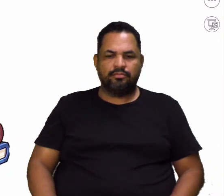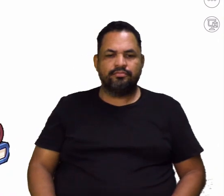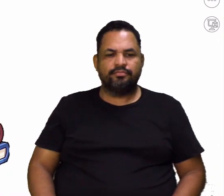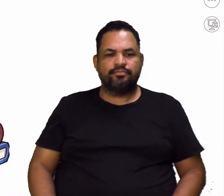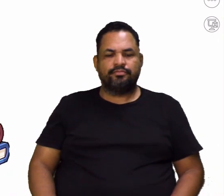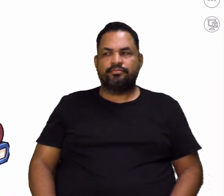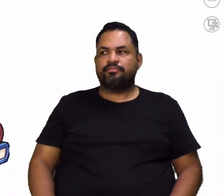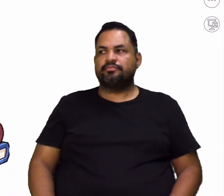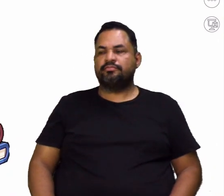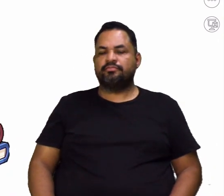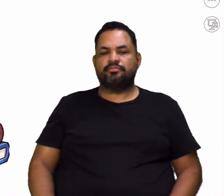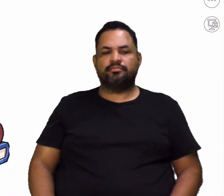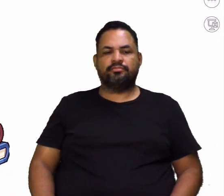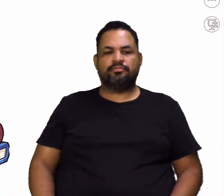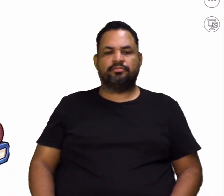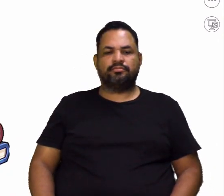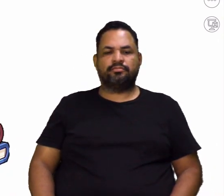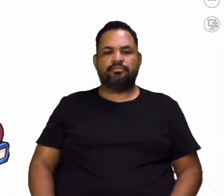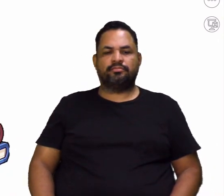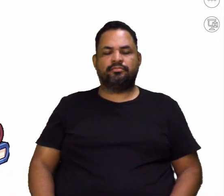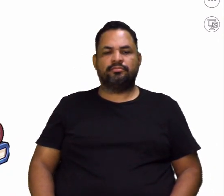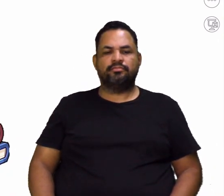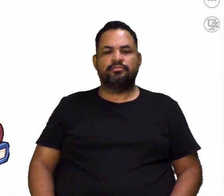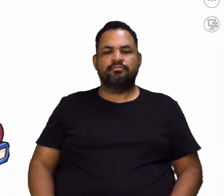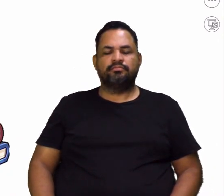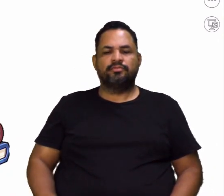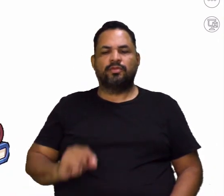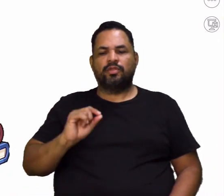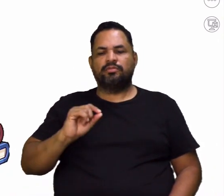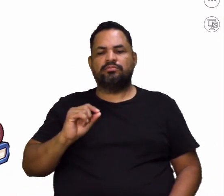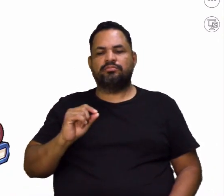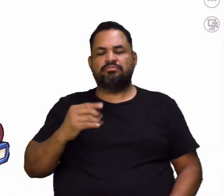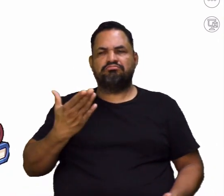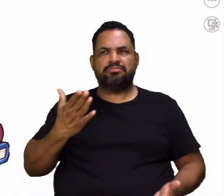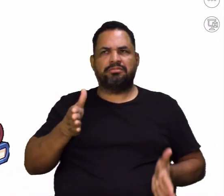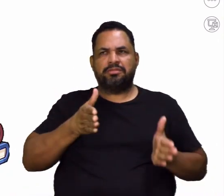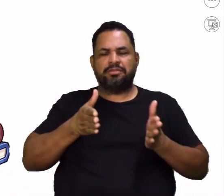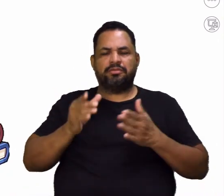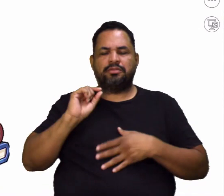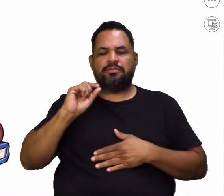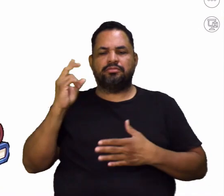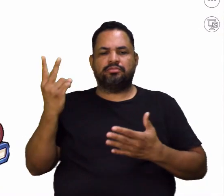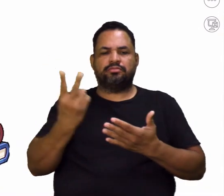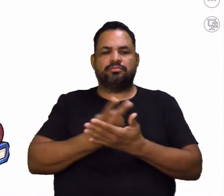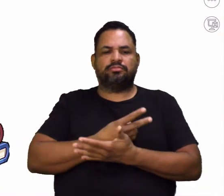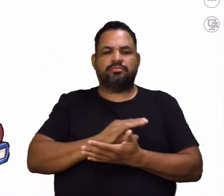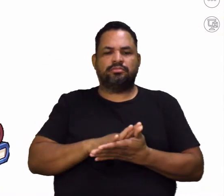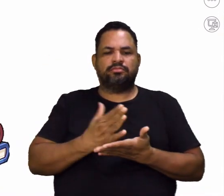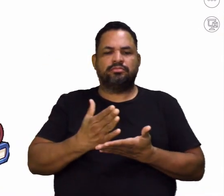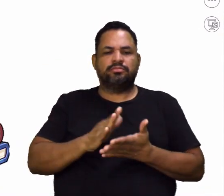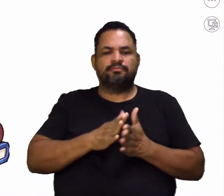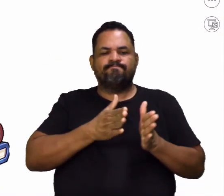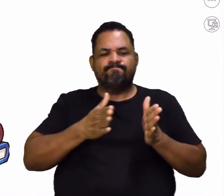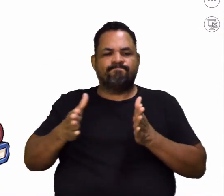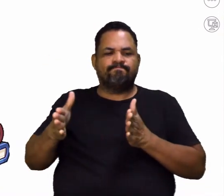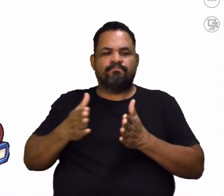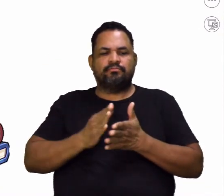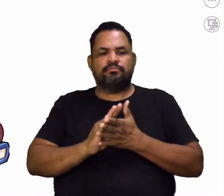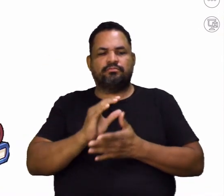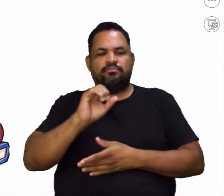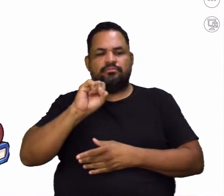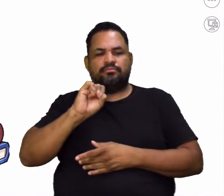e isso mesmo aquela questão da Bela época configura-se uma fase